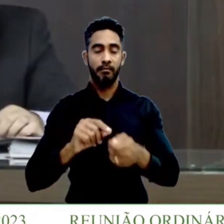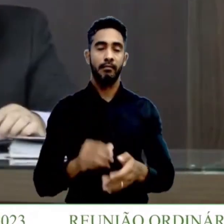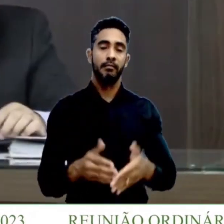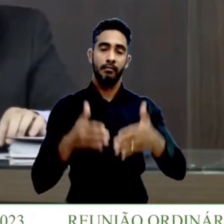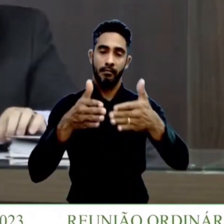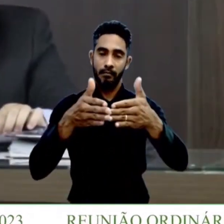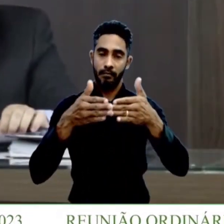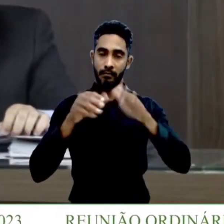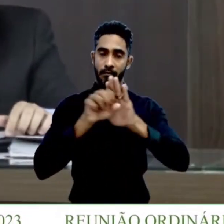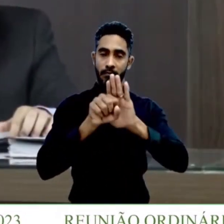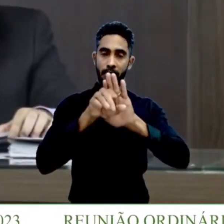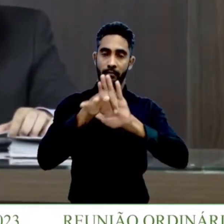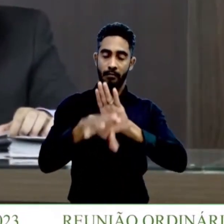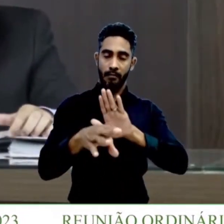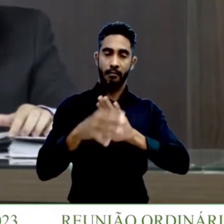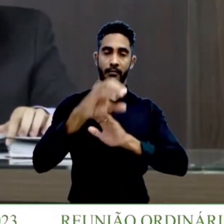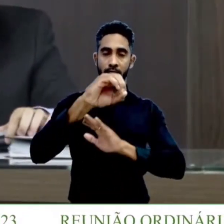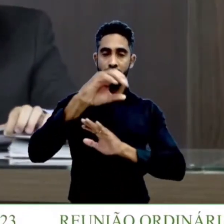Indicação de necessidade